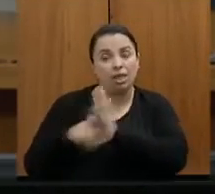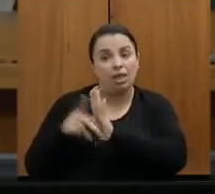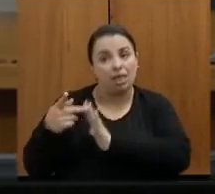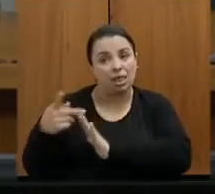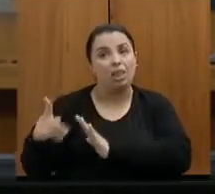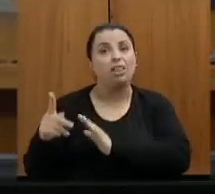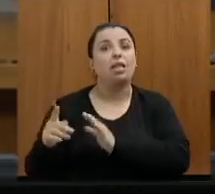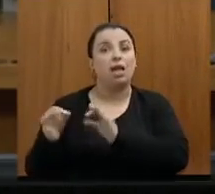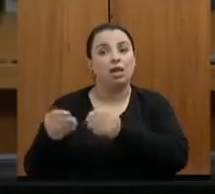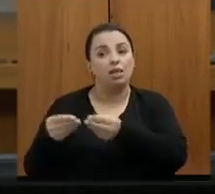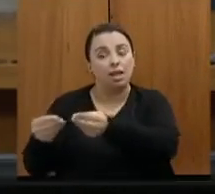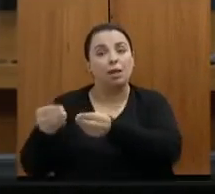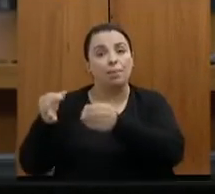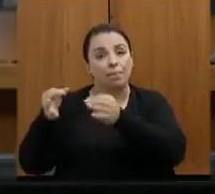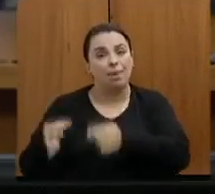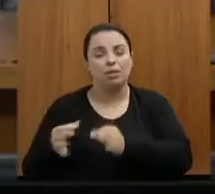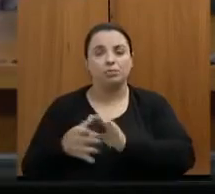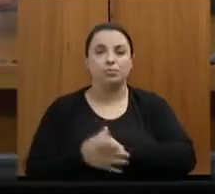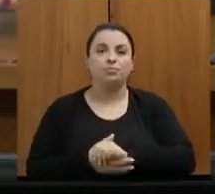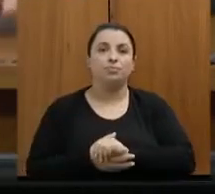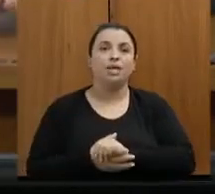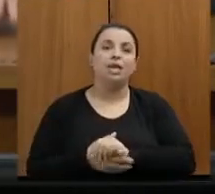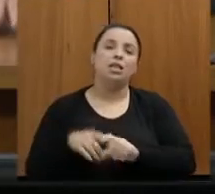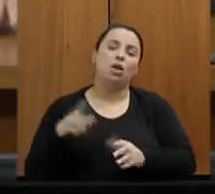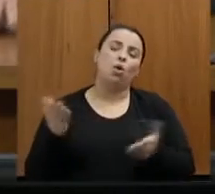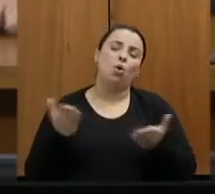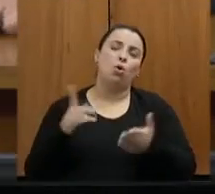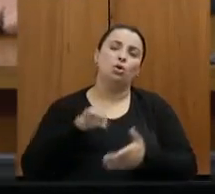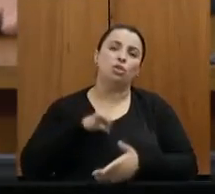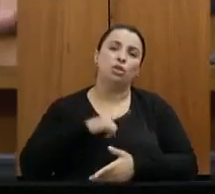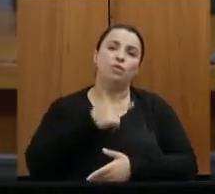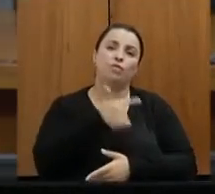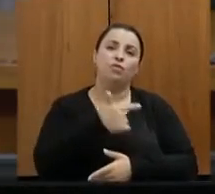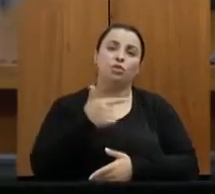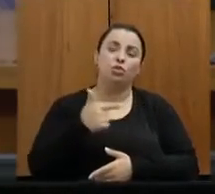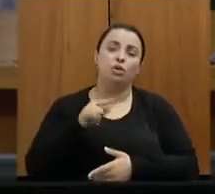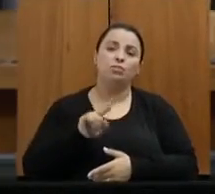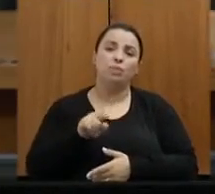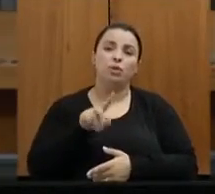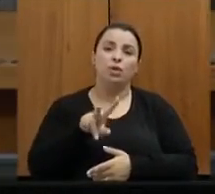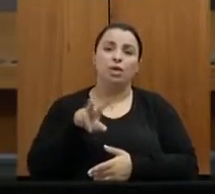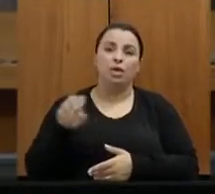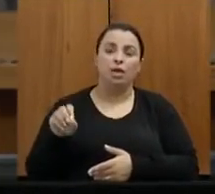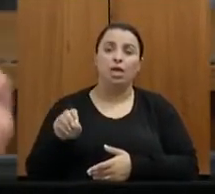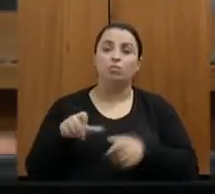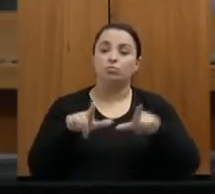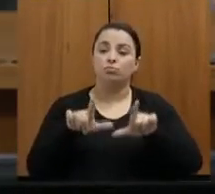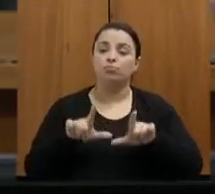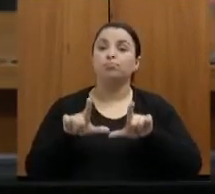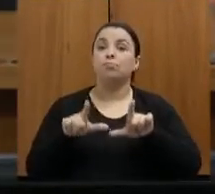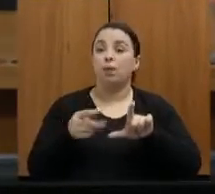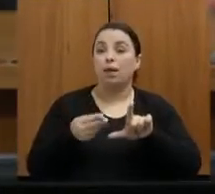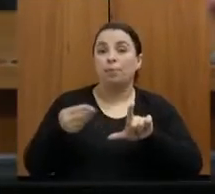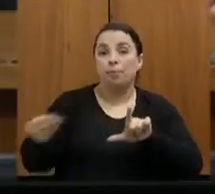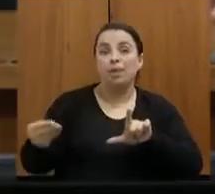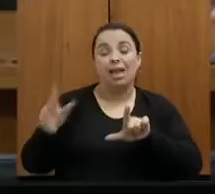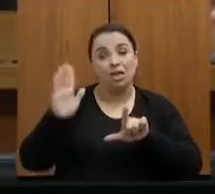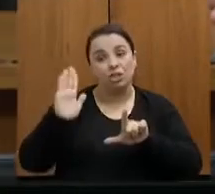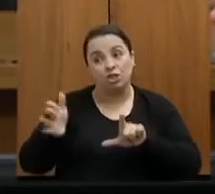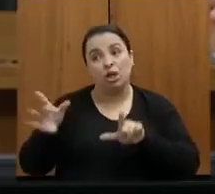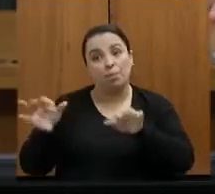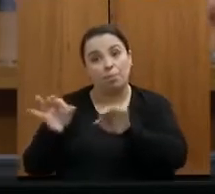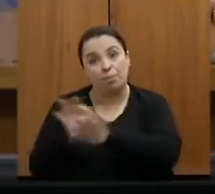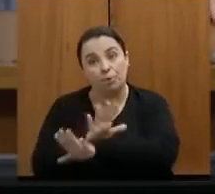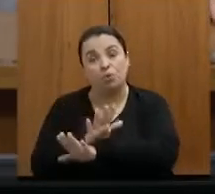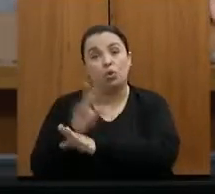viabilizados. A maioria das prefeituras já está em fase final, já de ou licitação, ou início da execução